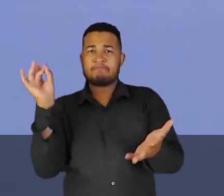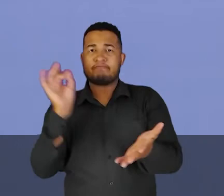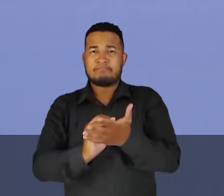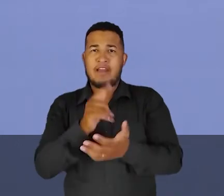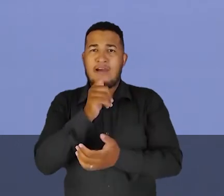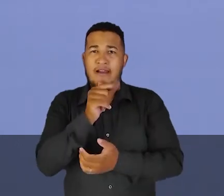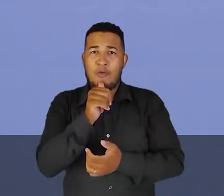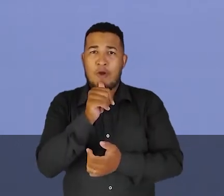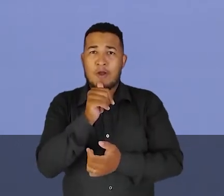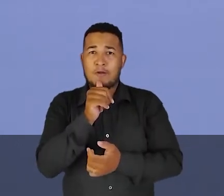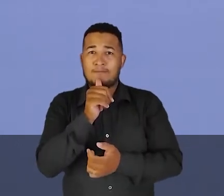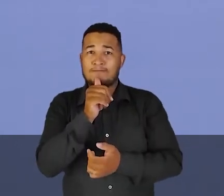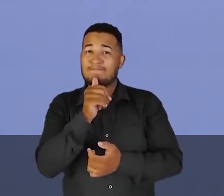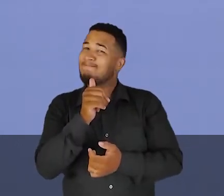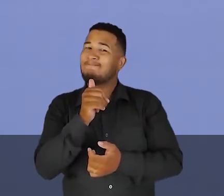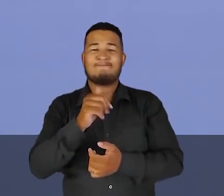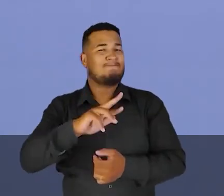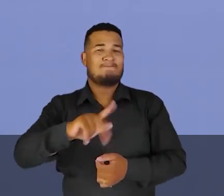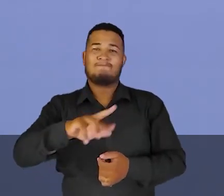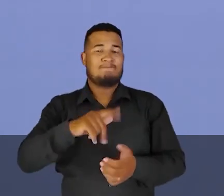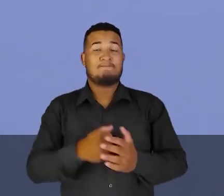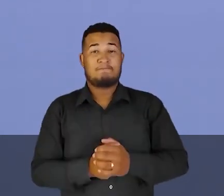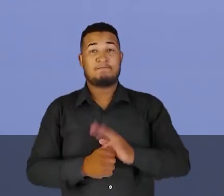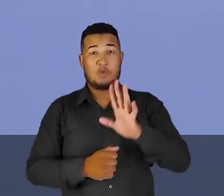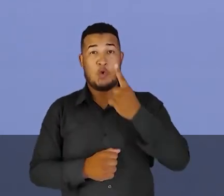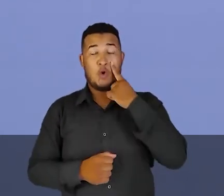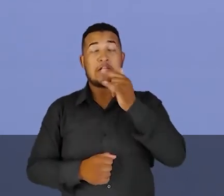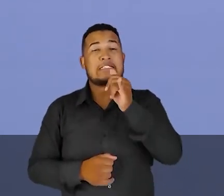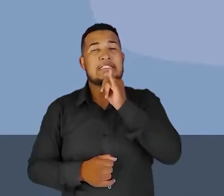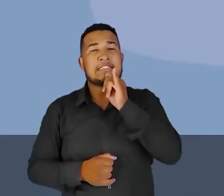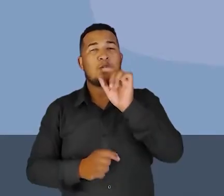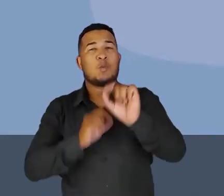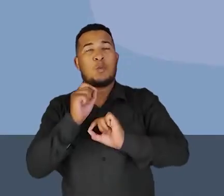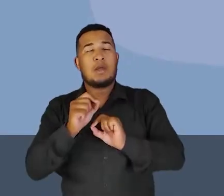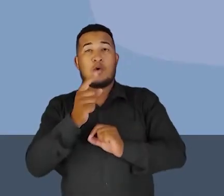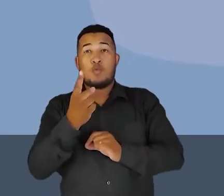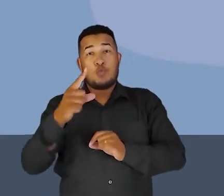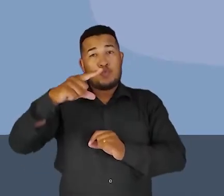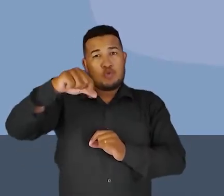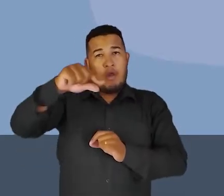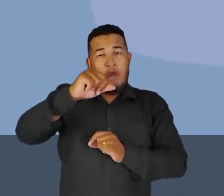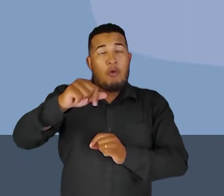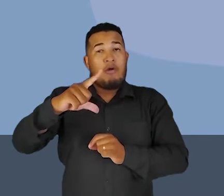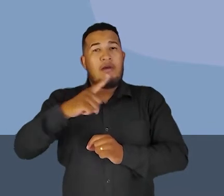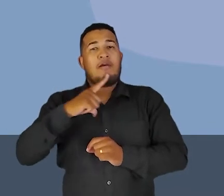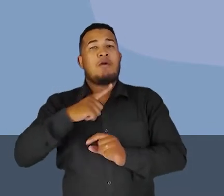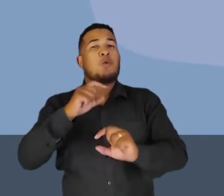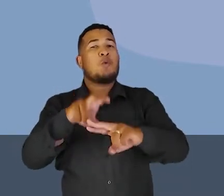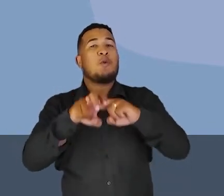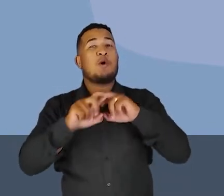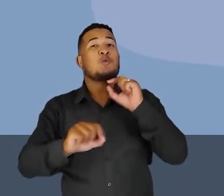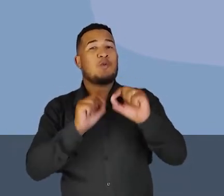água? Eu vou dizer para você que não. Vamos ver agora um exemplo de um sal que é formado a partir da